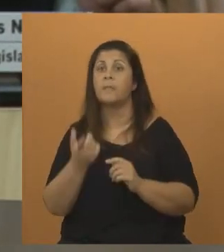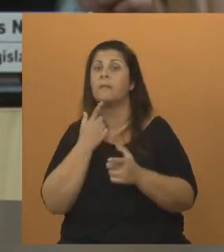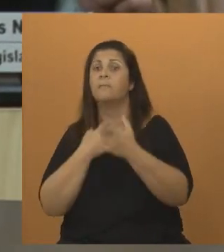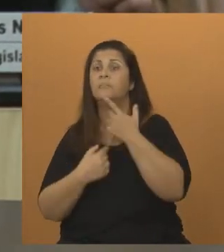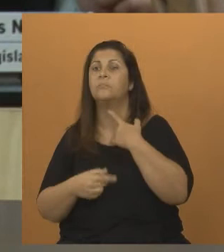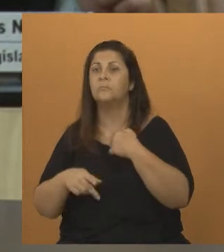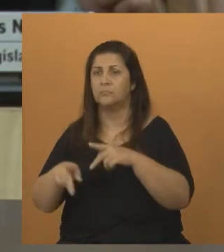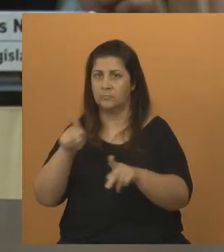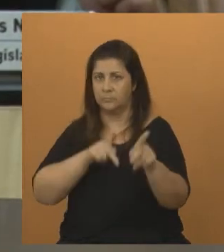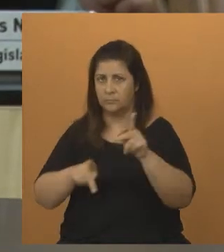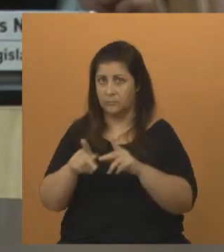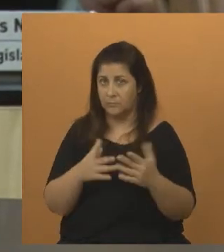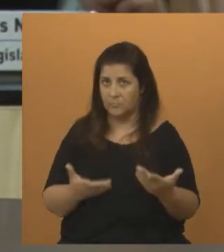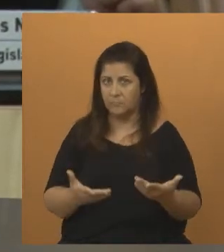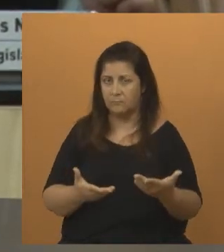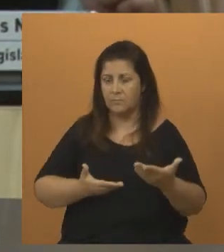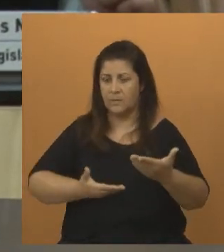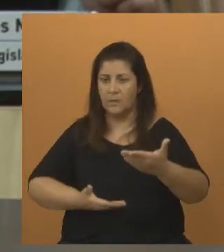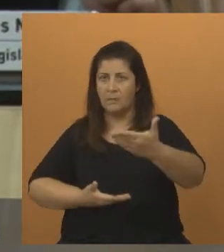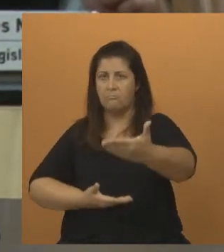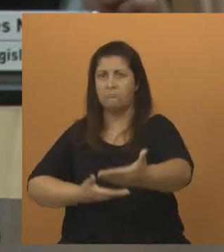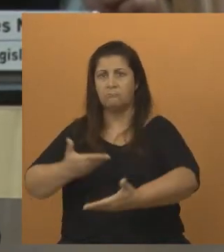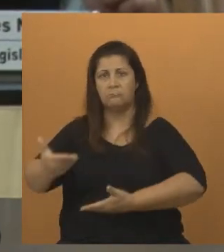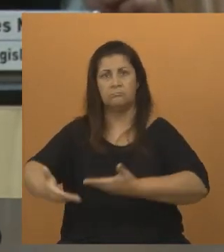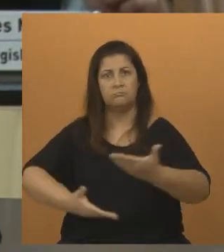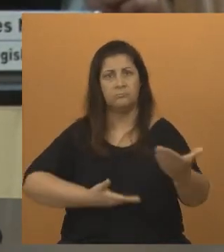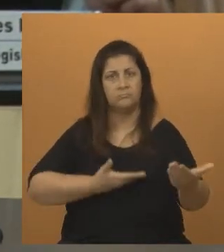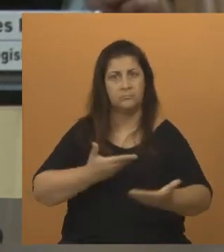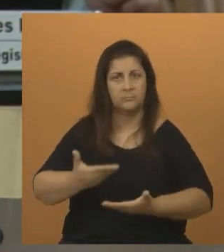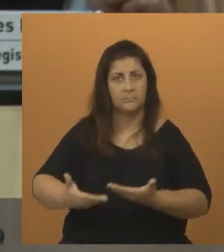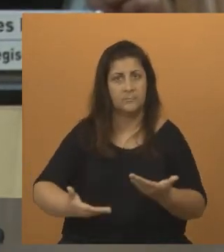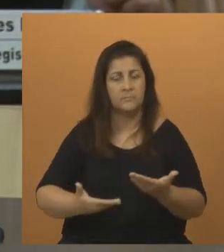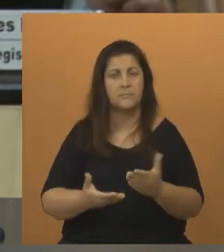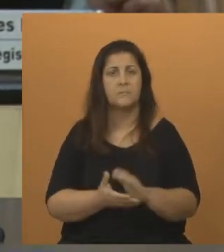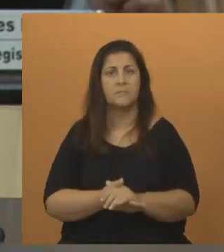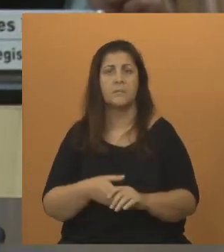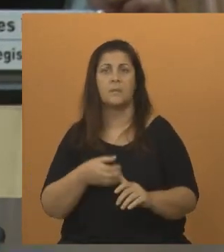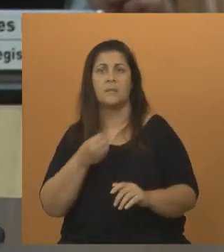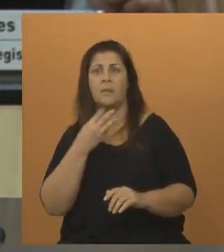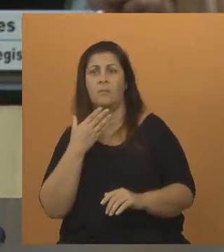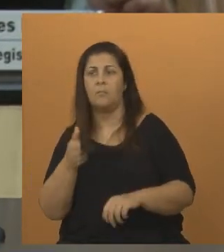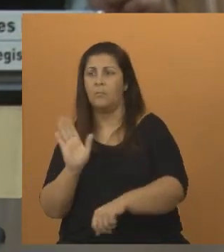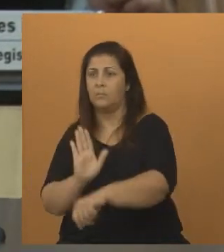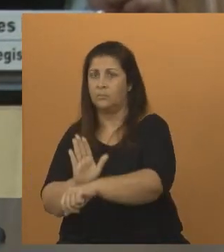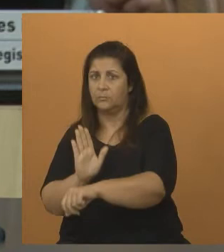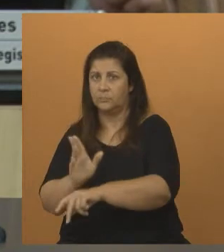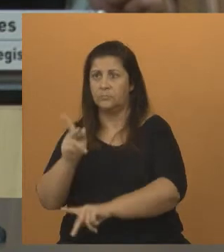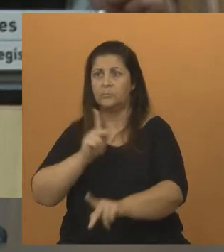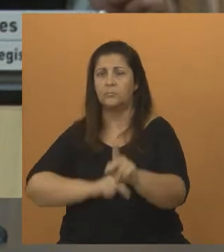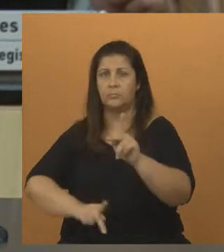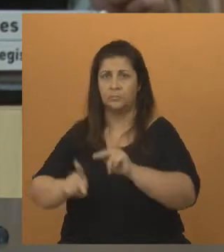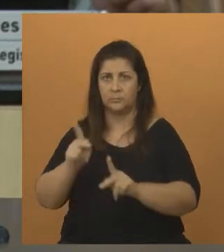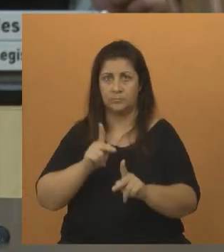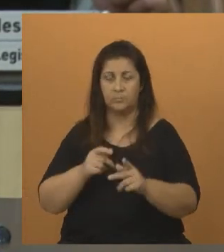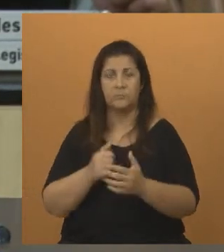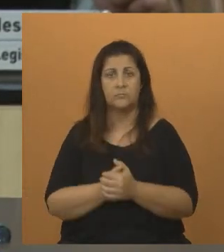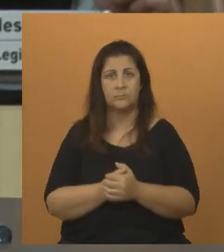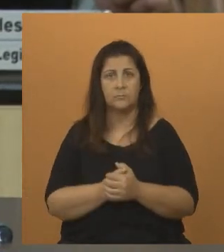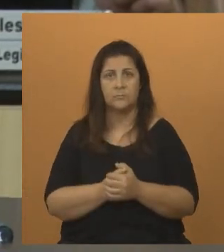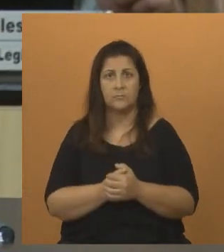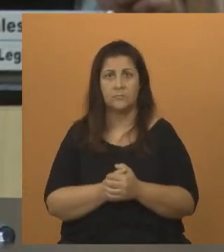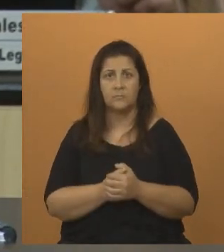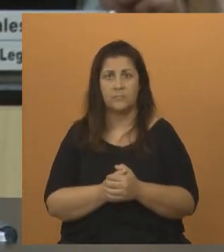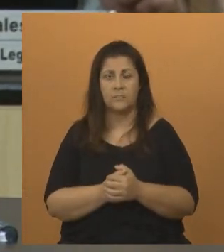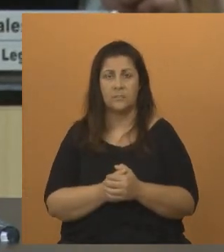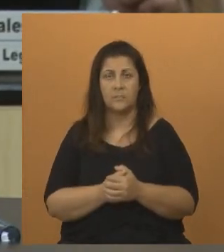público, essa contrapartida, vamos dizer assim, vai poder dar assistência a essa população e que será determinada